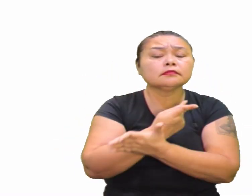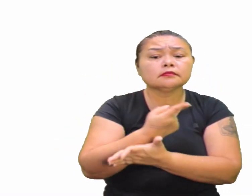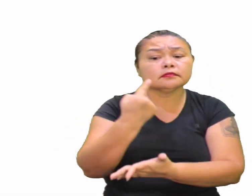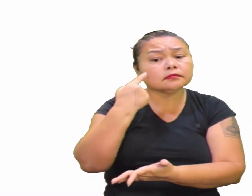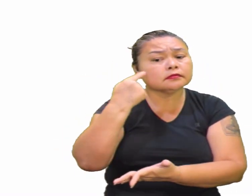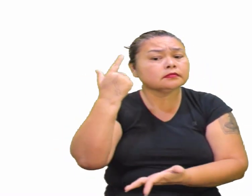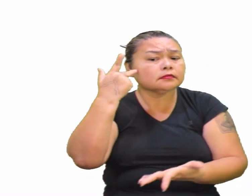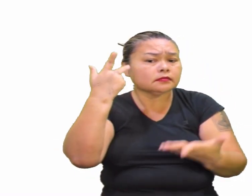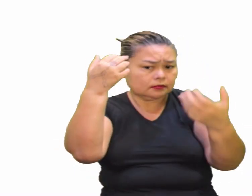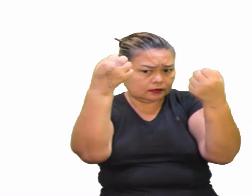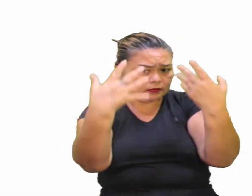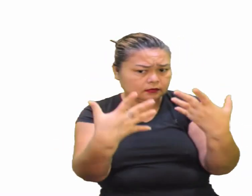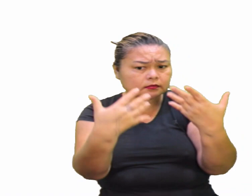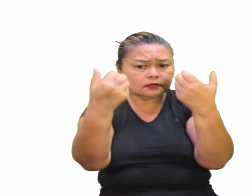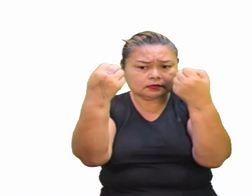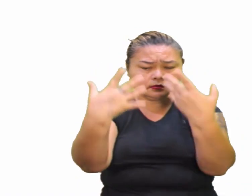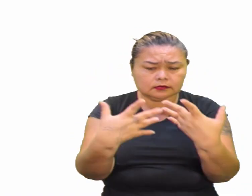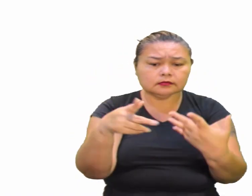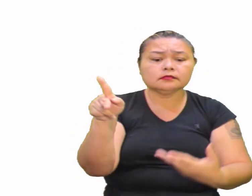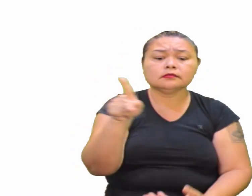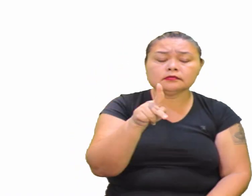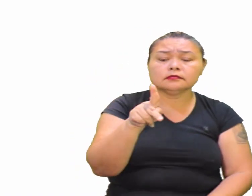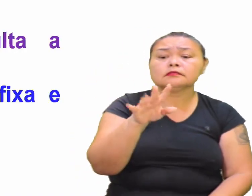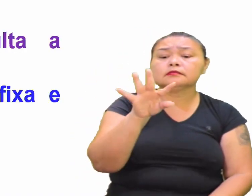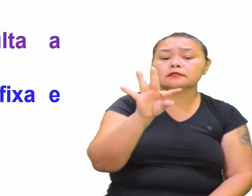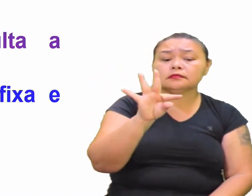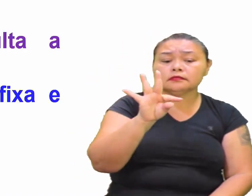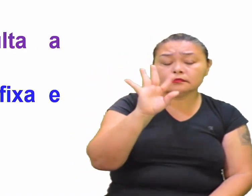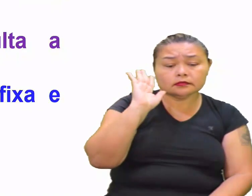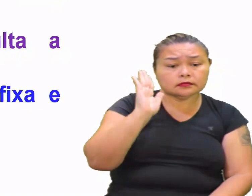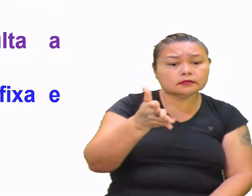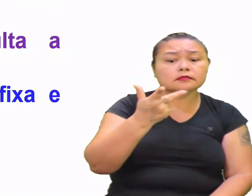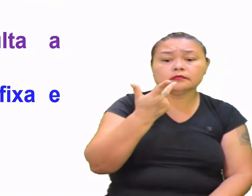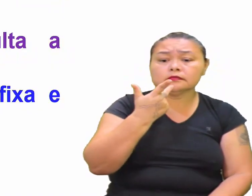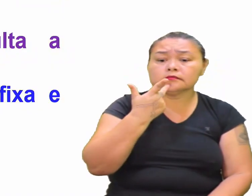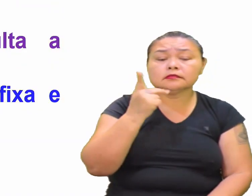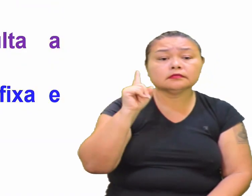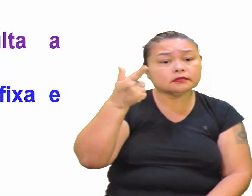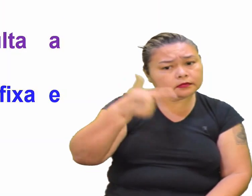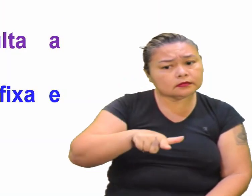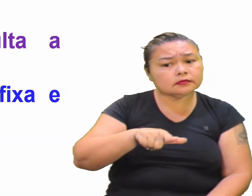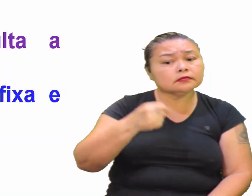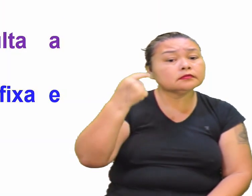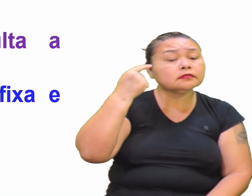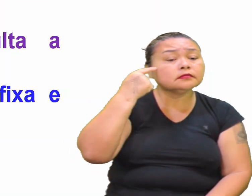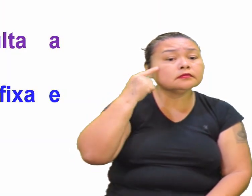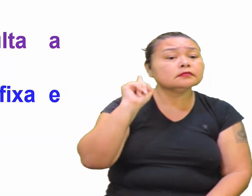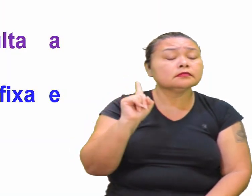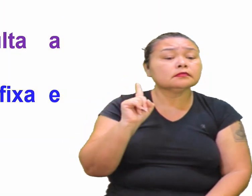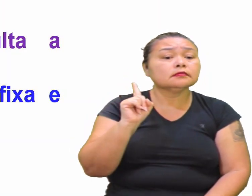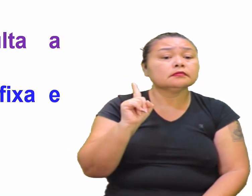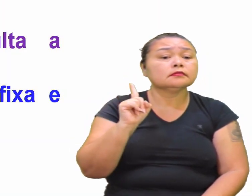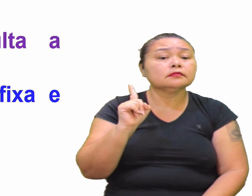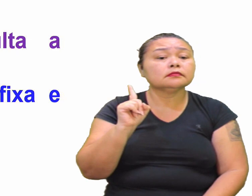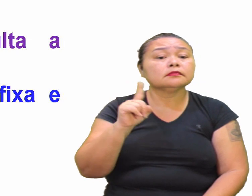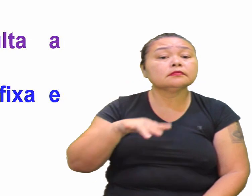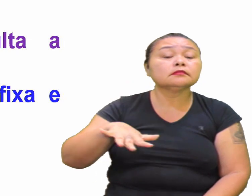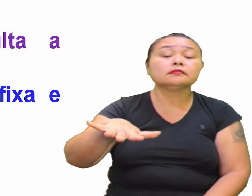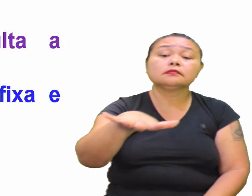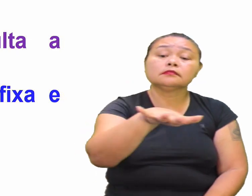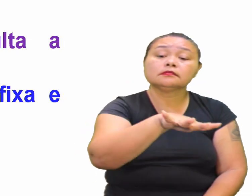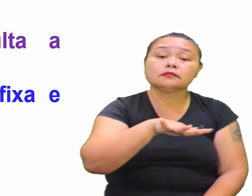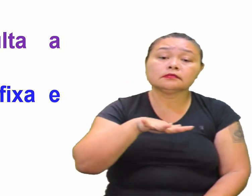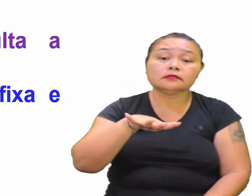Embora a gente já tenha falado aqui, né, já, eu e a professora Tabitha já reforçamos aqui um pouco, mas vamos pensar. Né? Vamos pensar numa